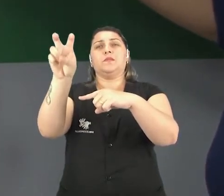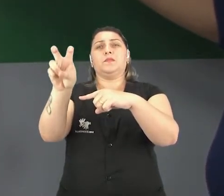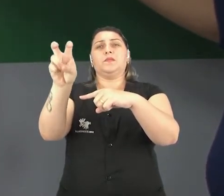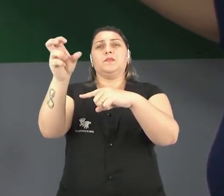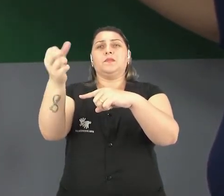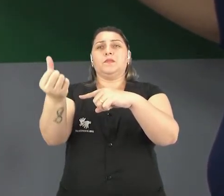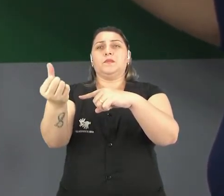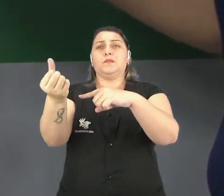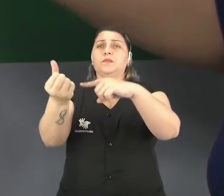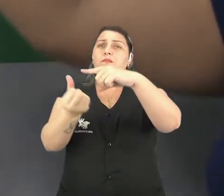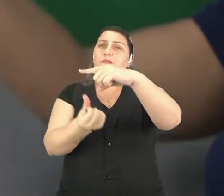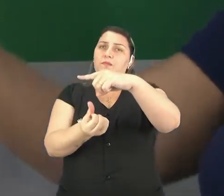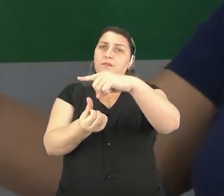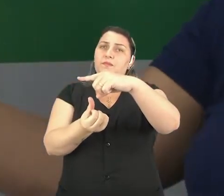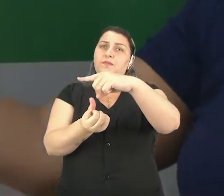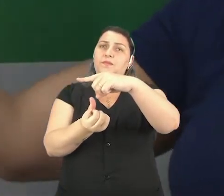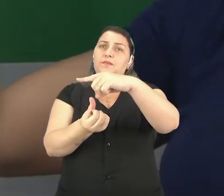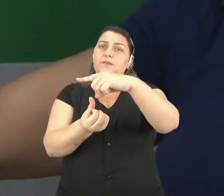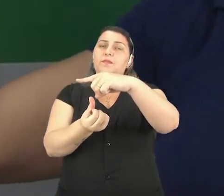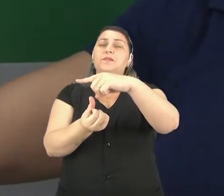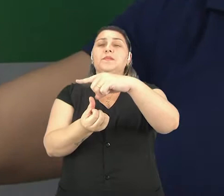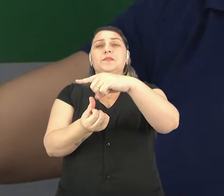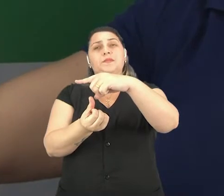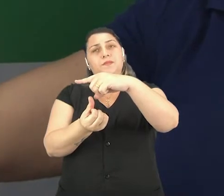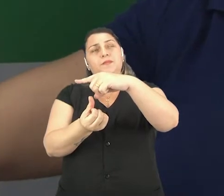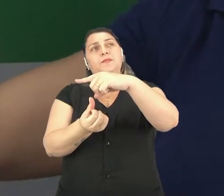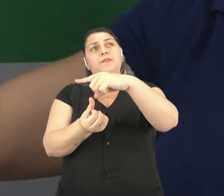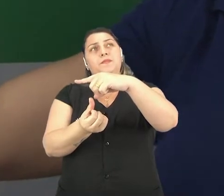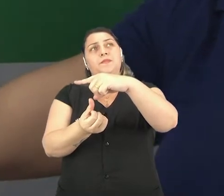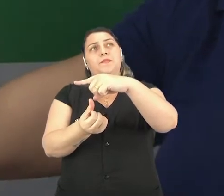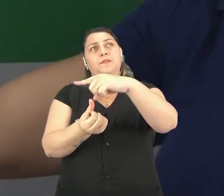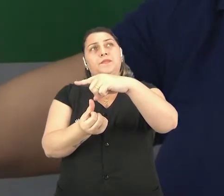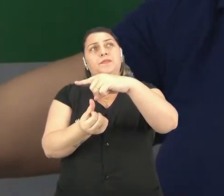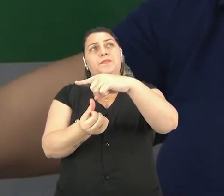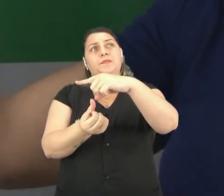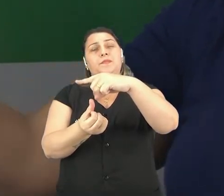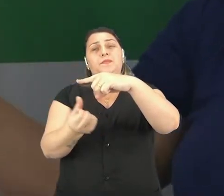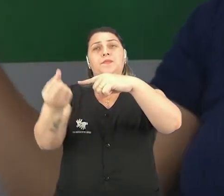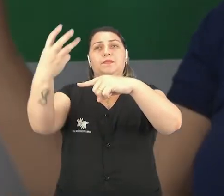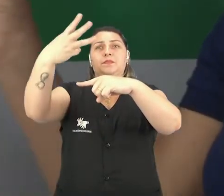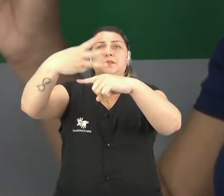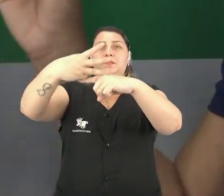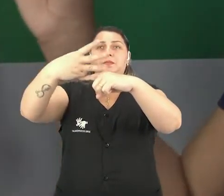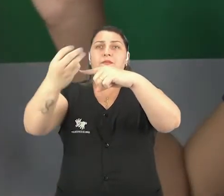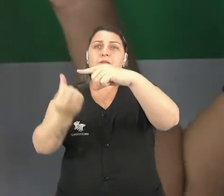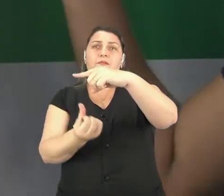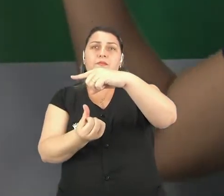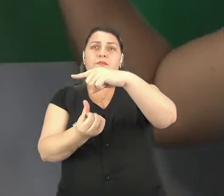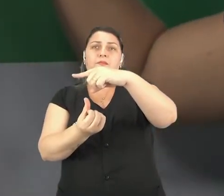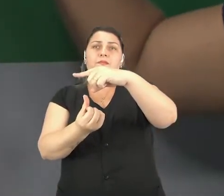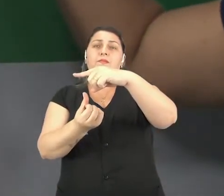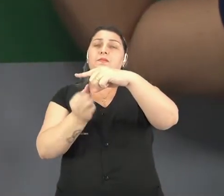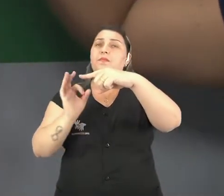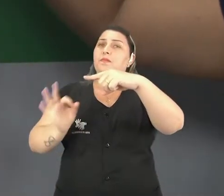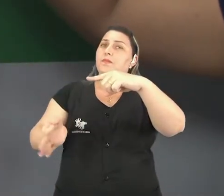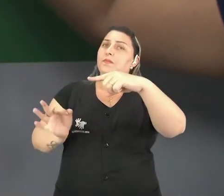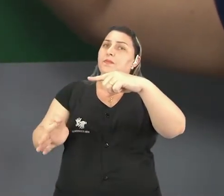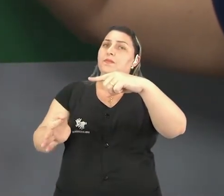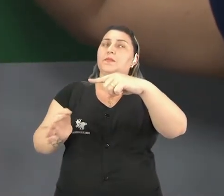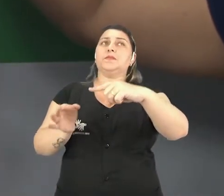4, 5, 6. Então, aqui é número 6.